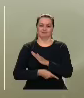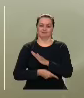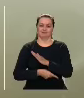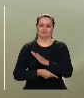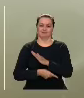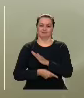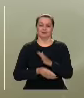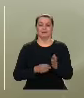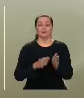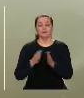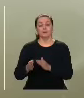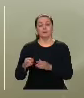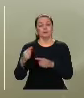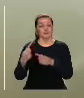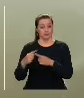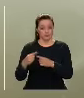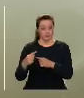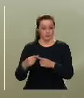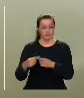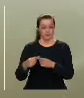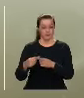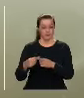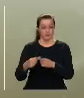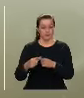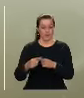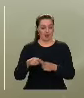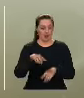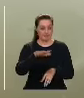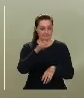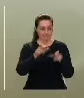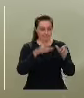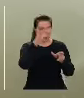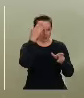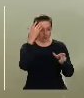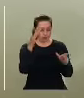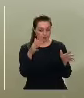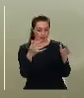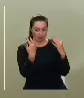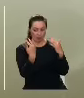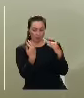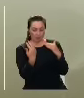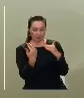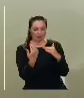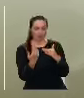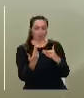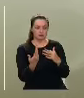todo mundo ali deve ter naquele momento começado a se lembrar